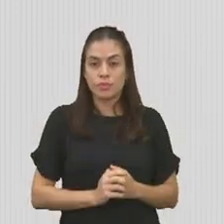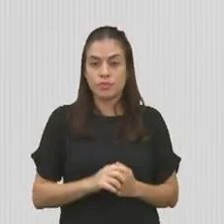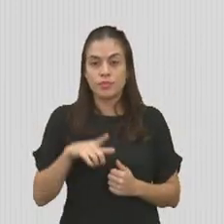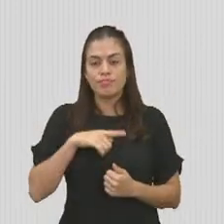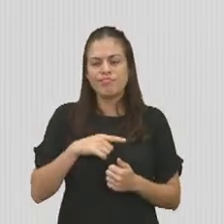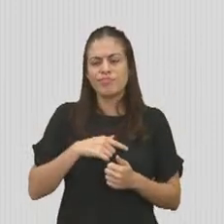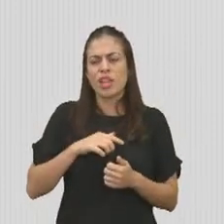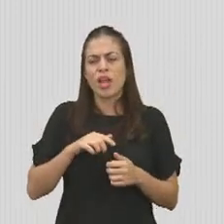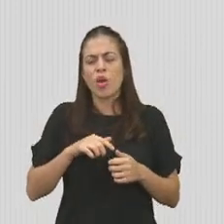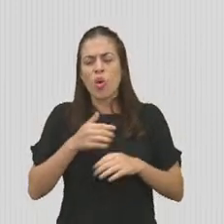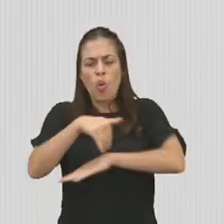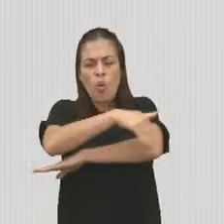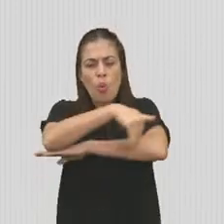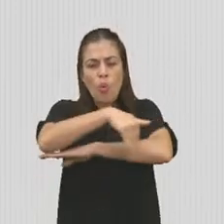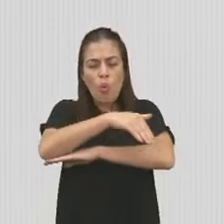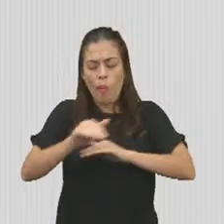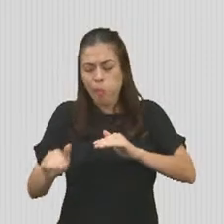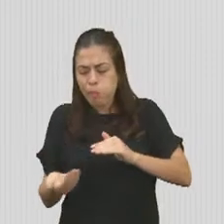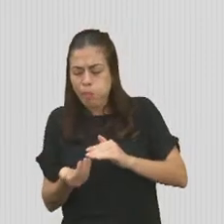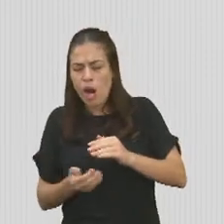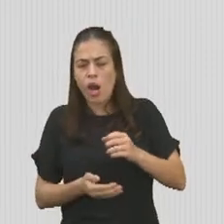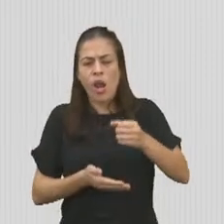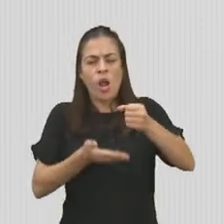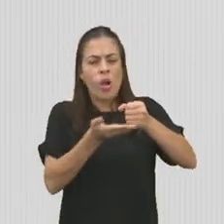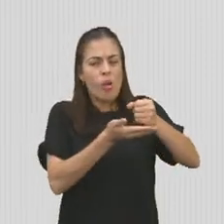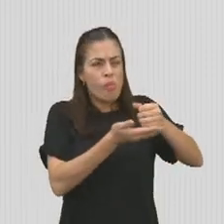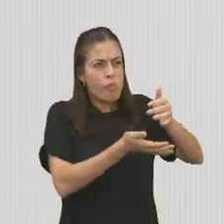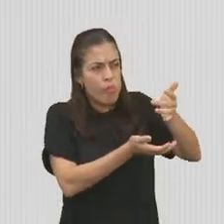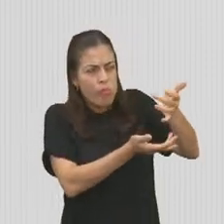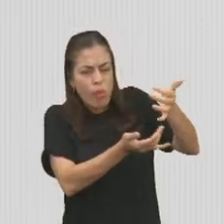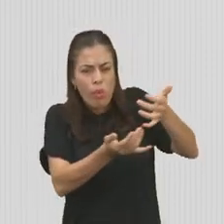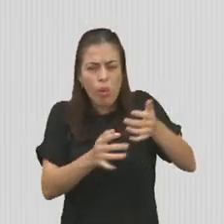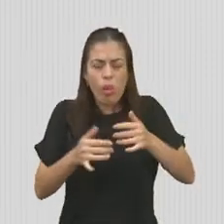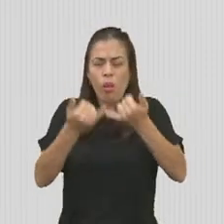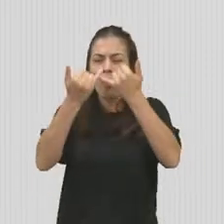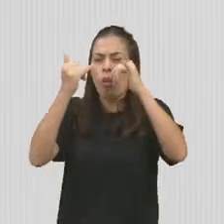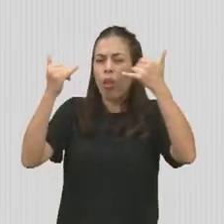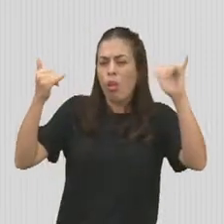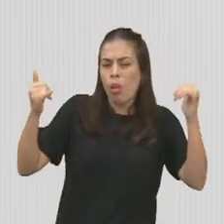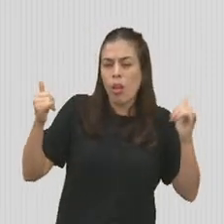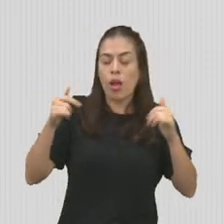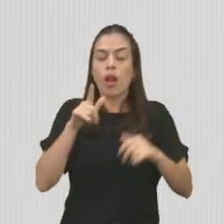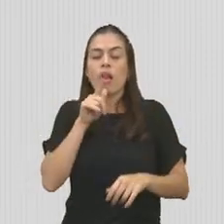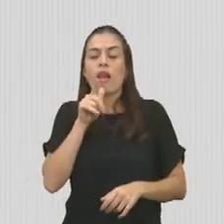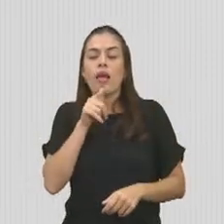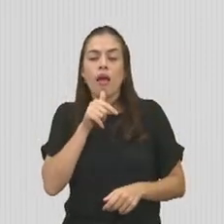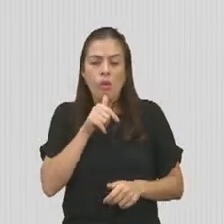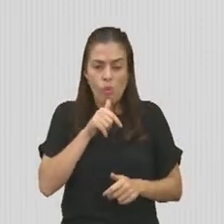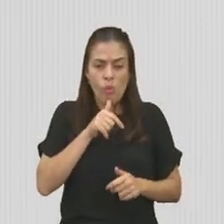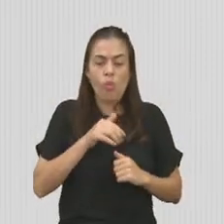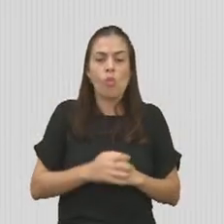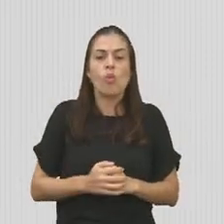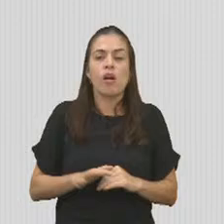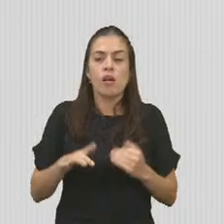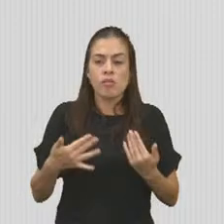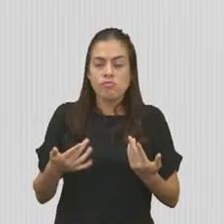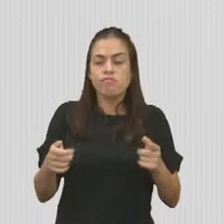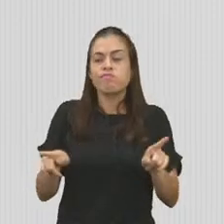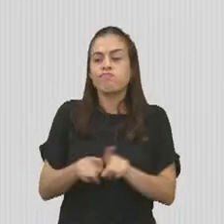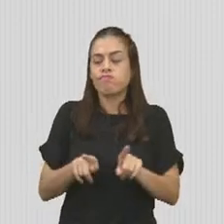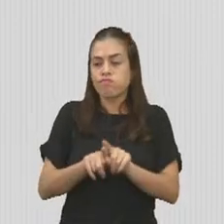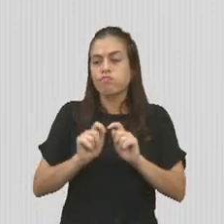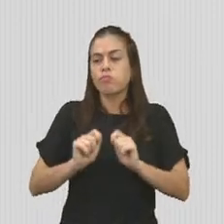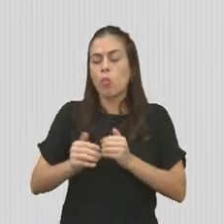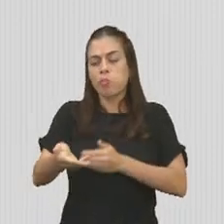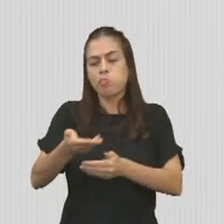ruas esburacadas, até mato alto, até essas questões envolvendo energia elétrica, envolvendo abastecimento de água, que aí a gente pode também dividir